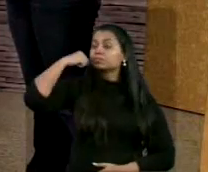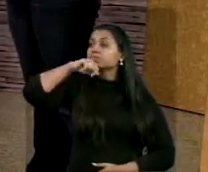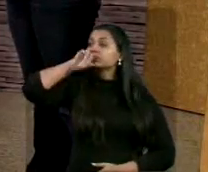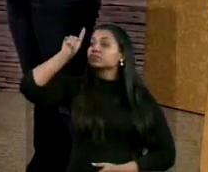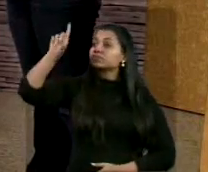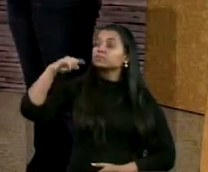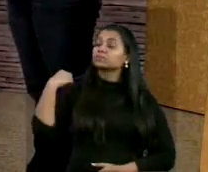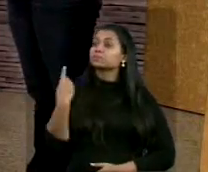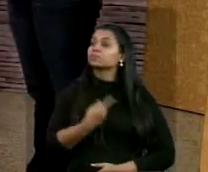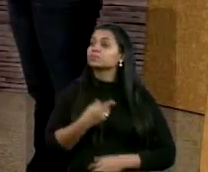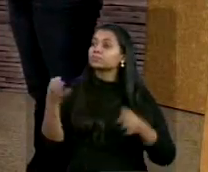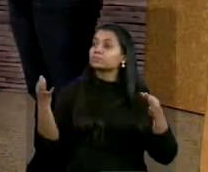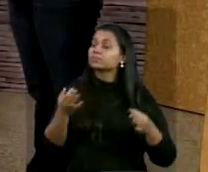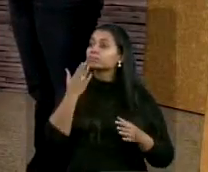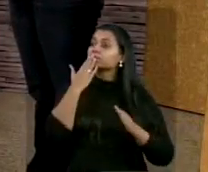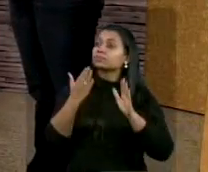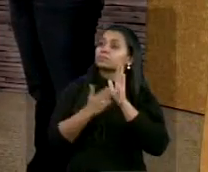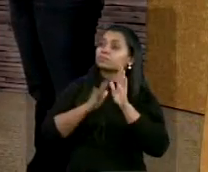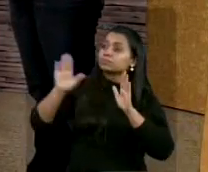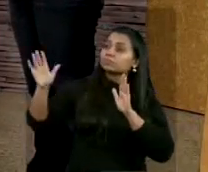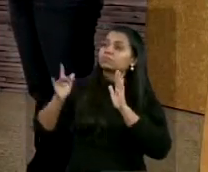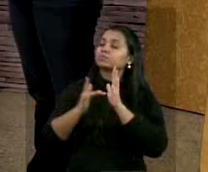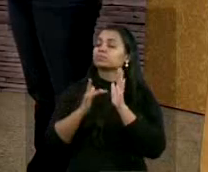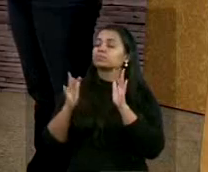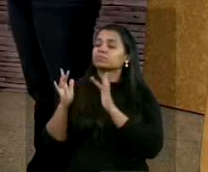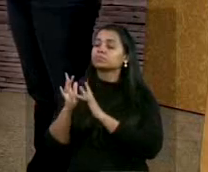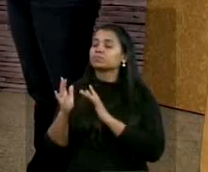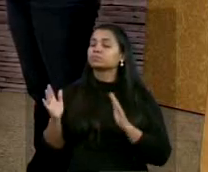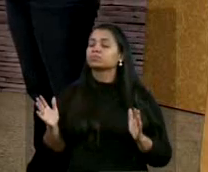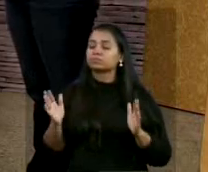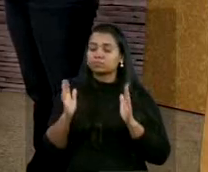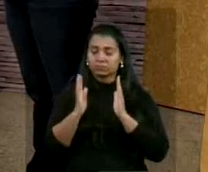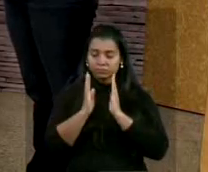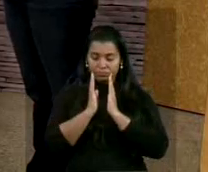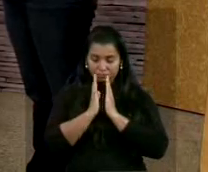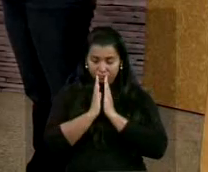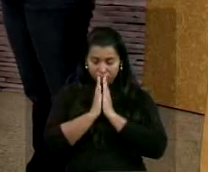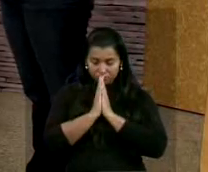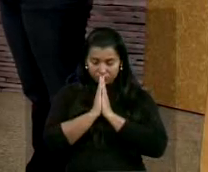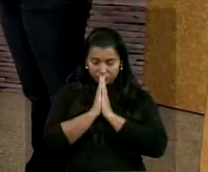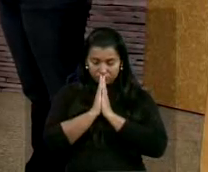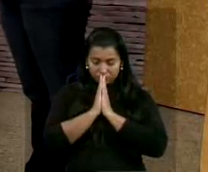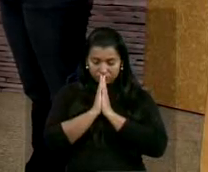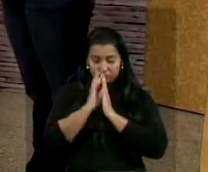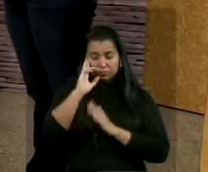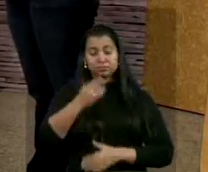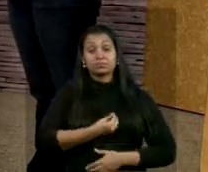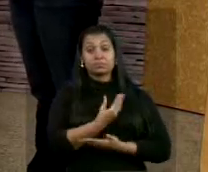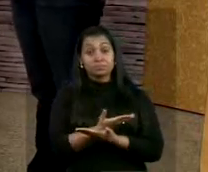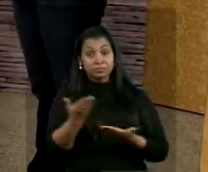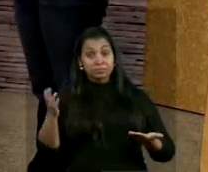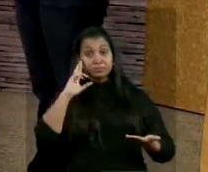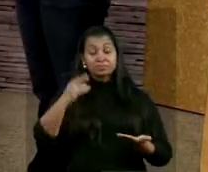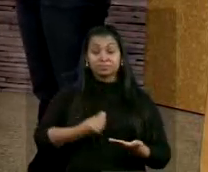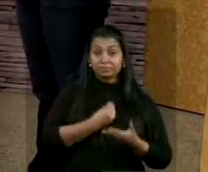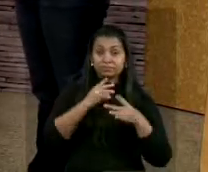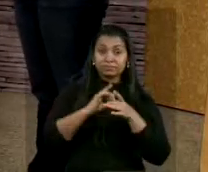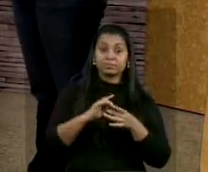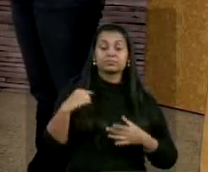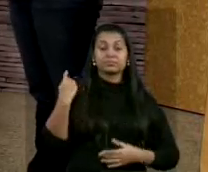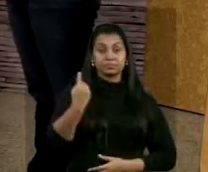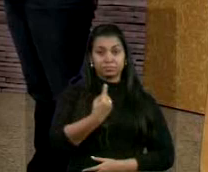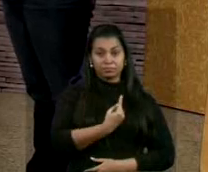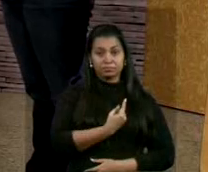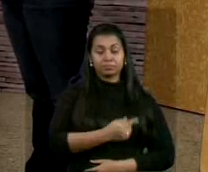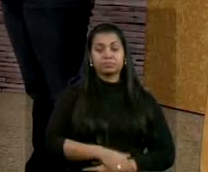por nós, Santa Mãe de Deus, para que sejamos dignos das promessas de Cristo. Amém. O Senhor esteja convosco. Ele está